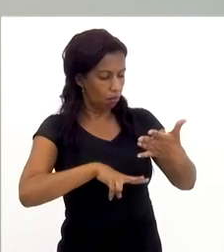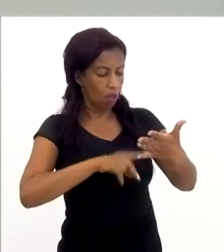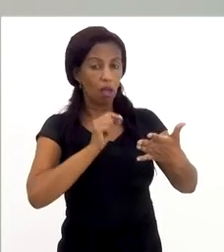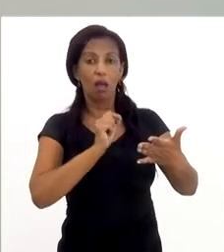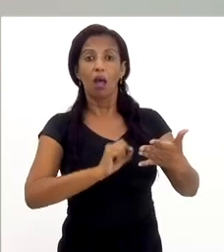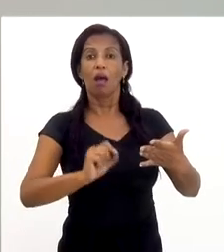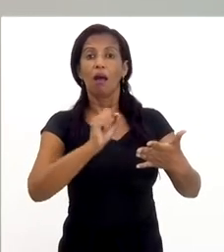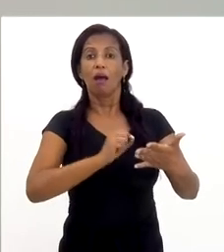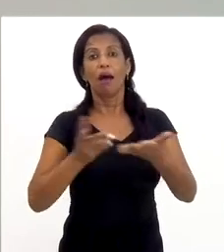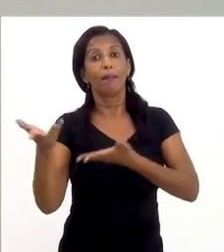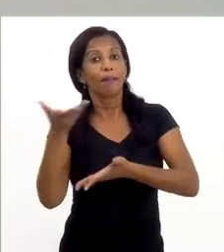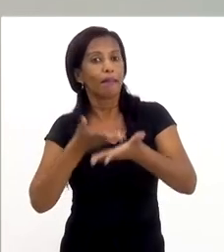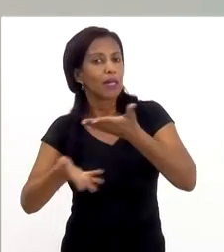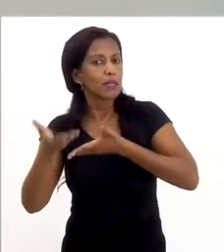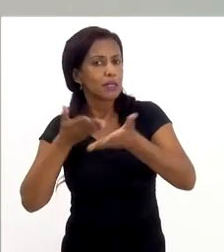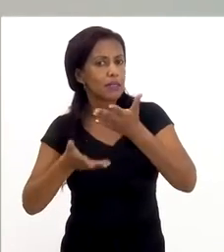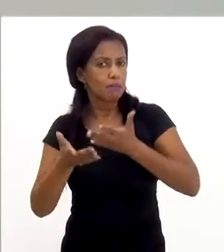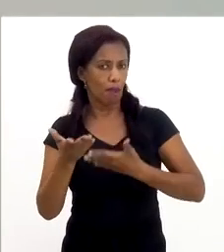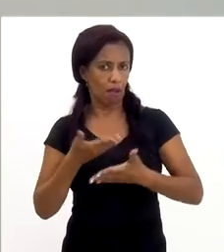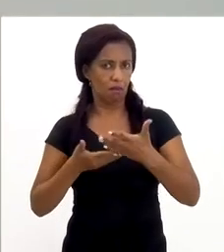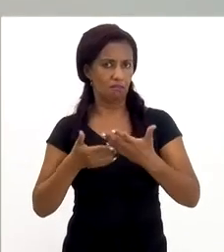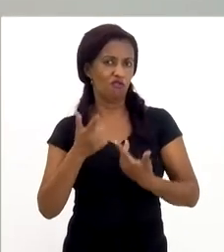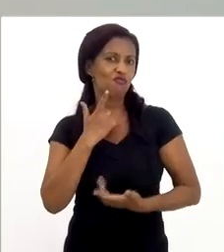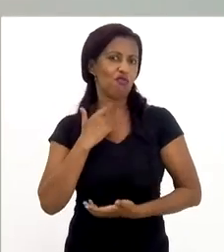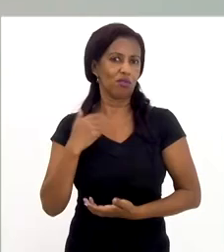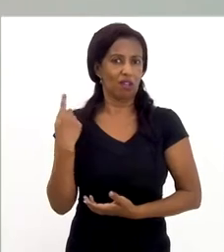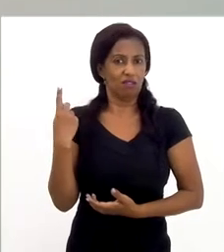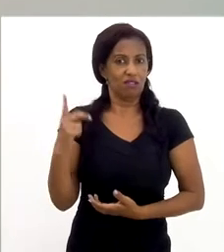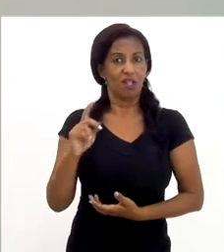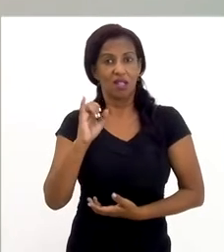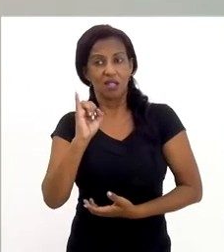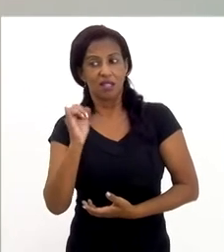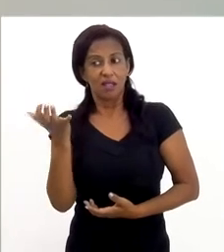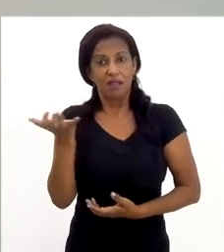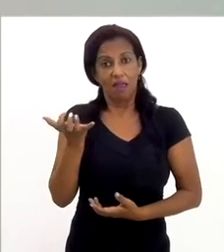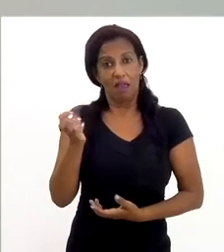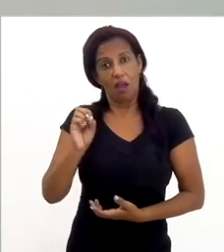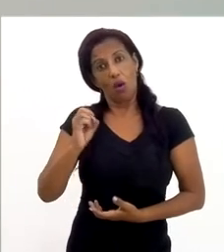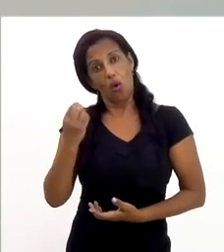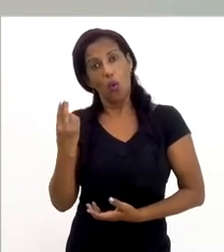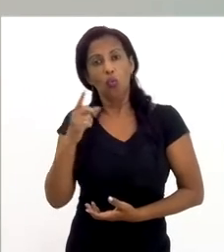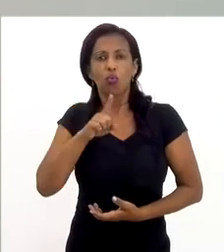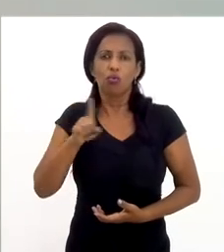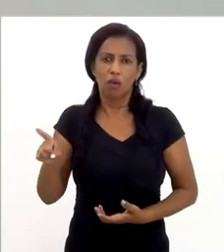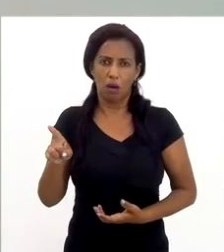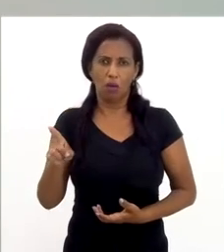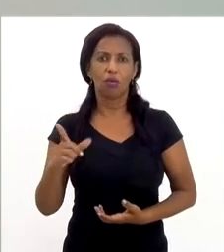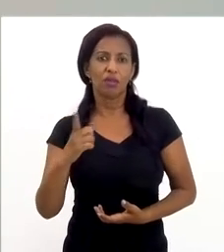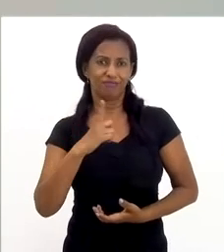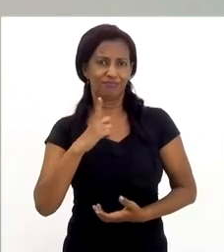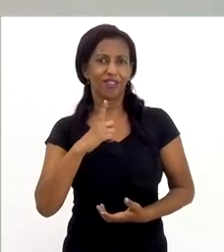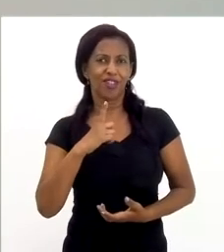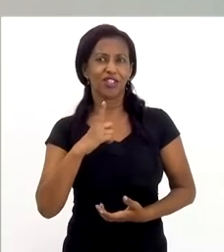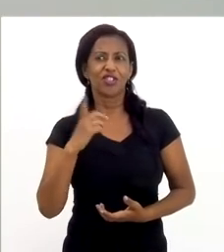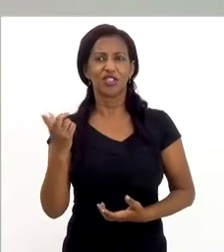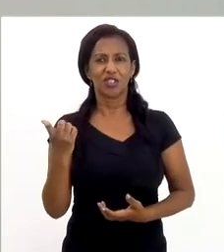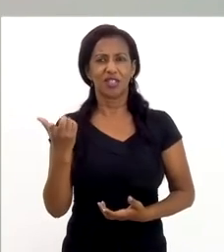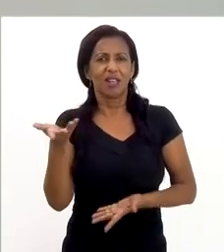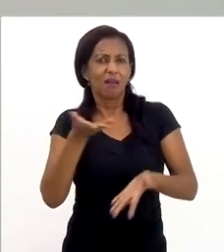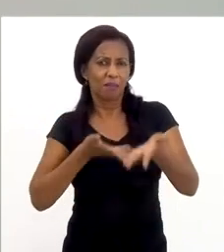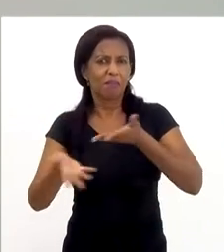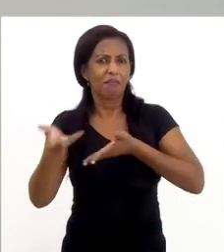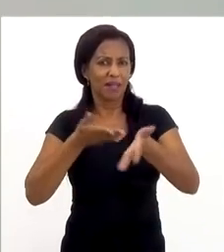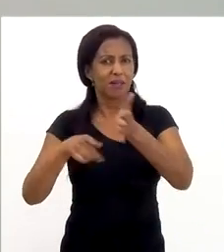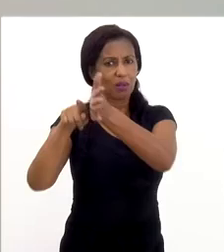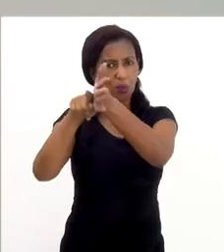em relação a participar da pesquisa né eles querem ou não participar e a gente tem uma visão muito alta